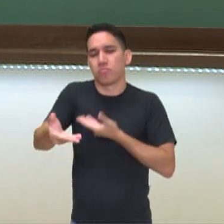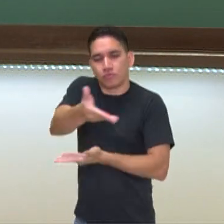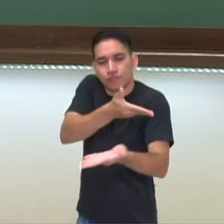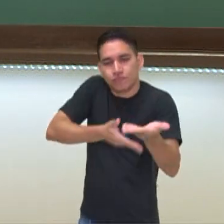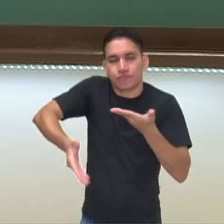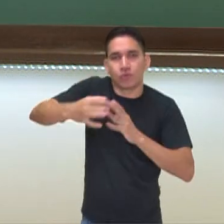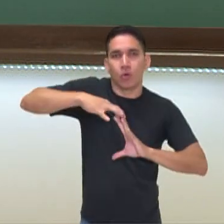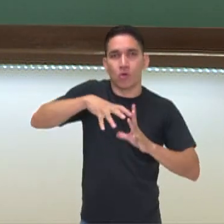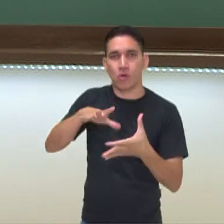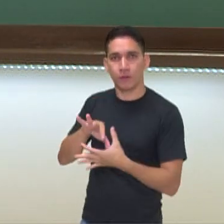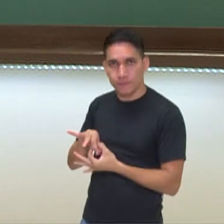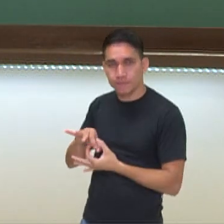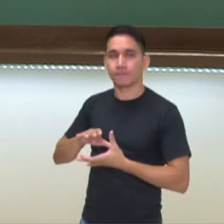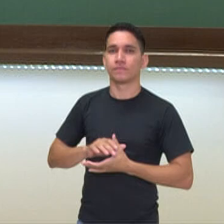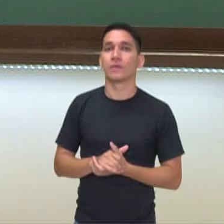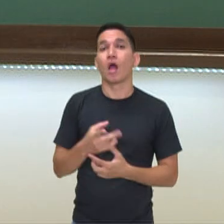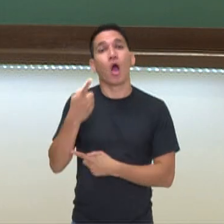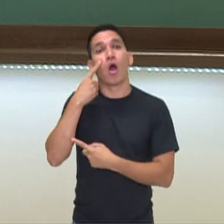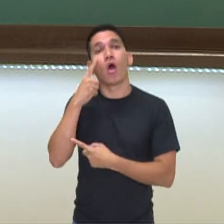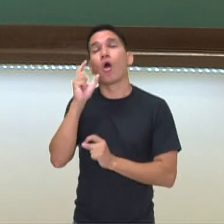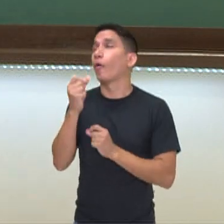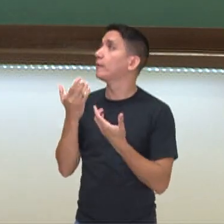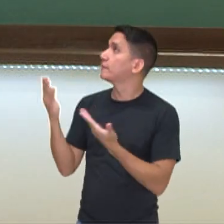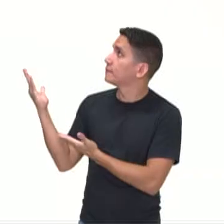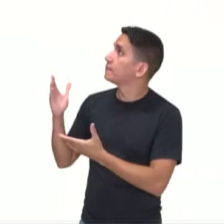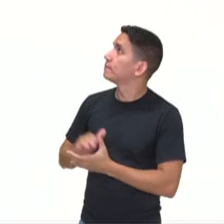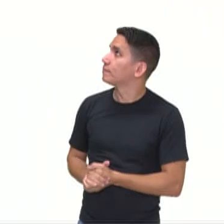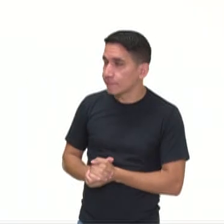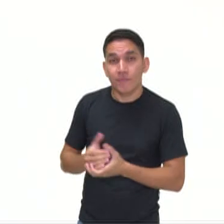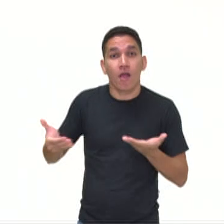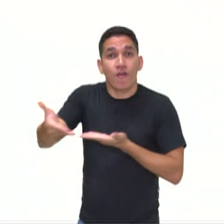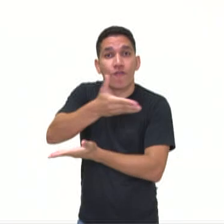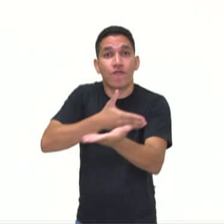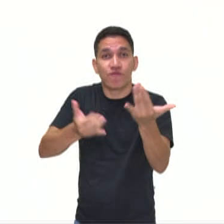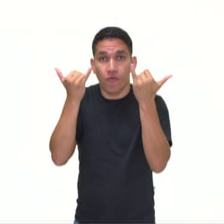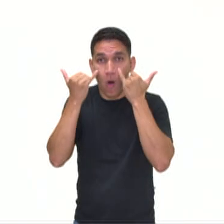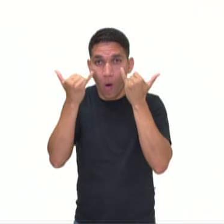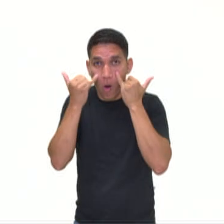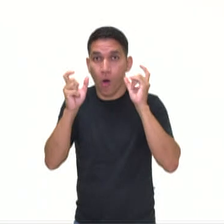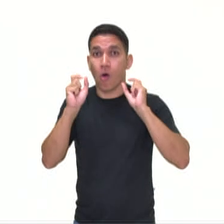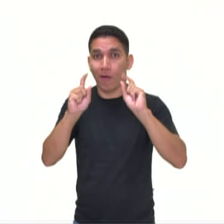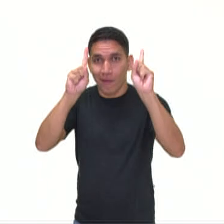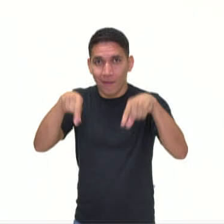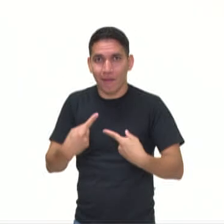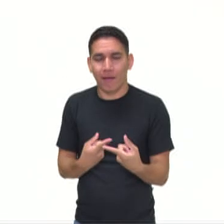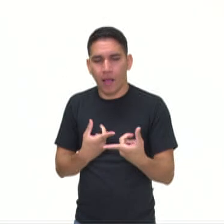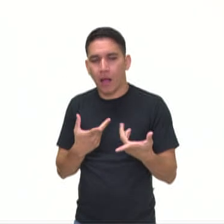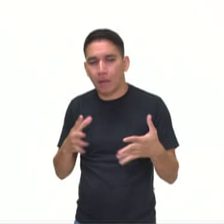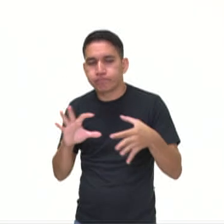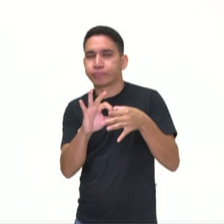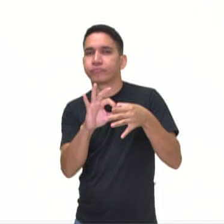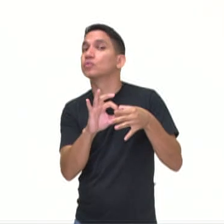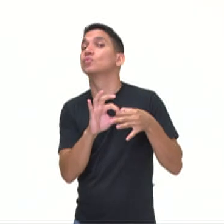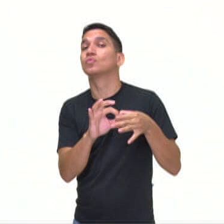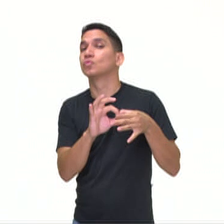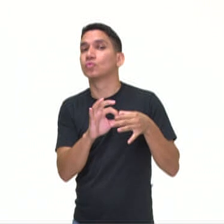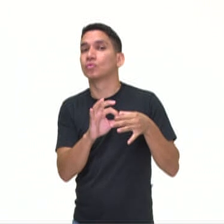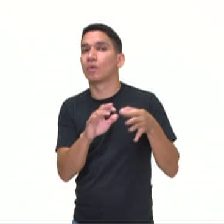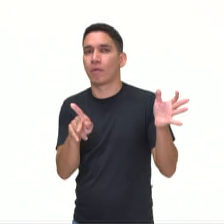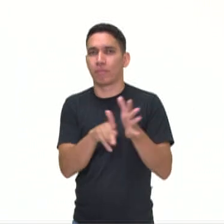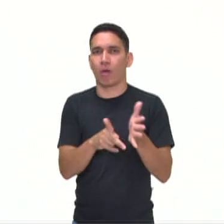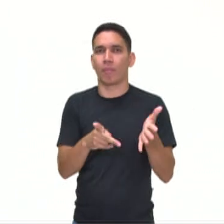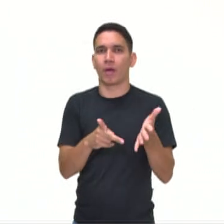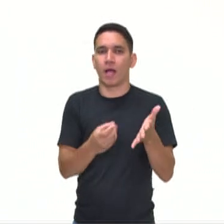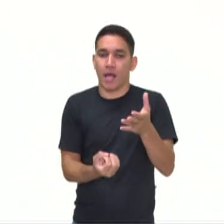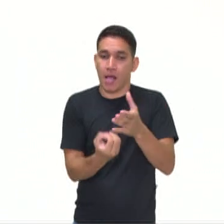no mundo globalizado, confere aqui na tela que os fluxos de informações, eles estão diretamente ligados à